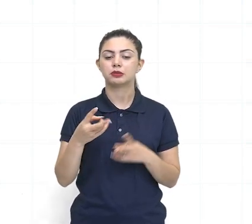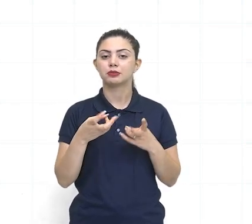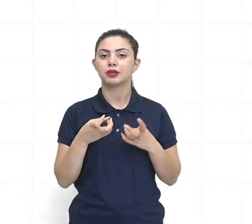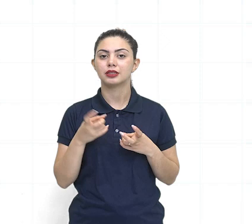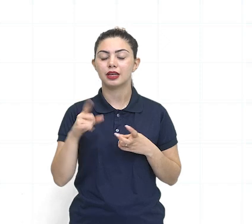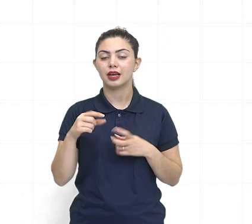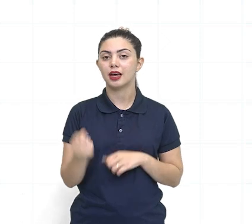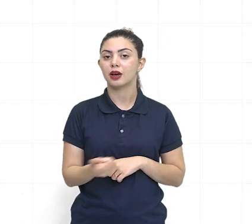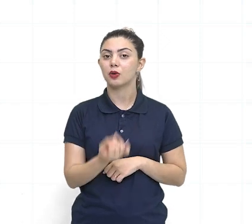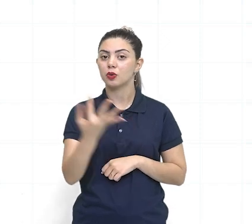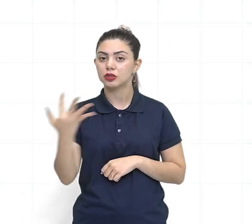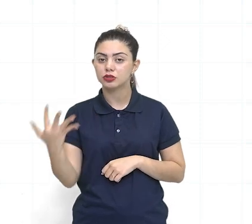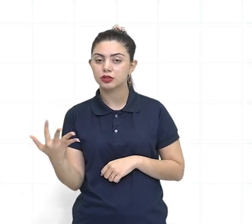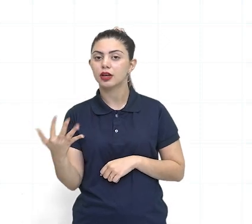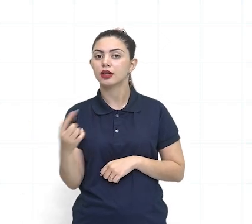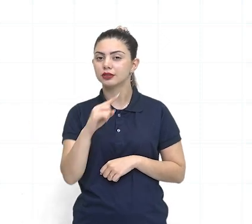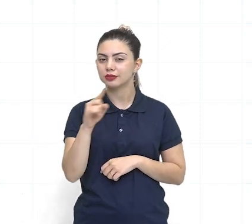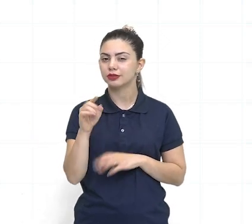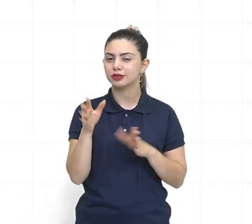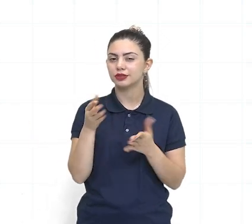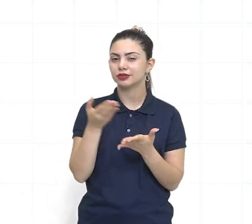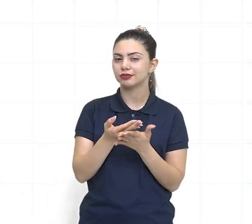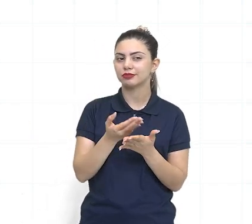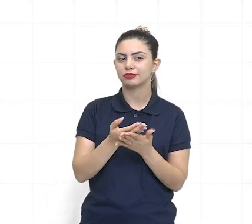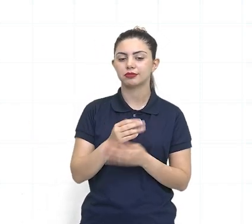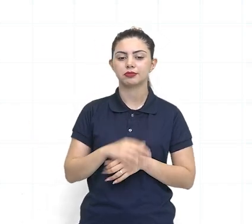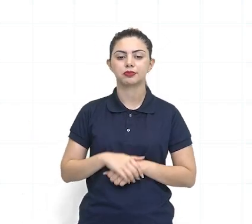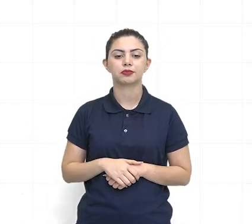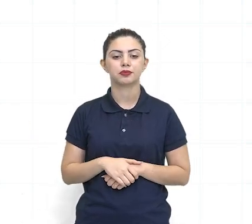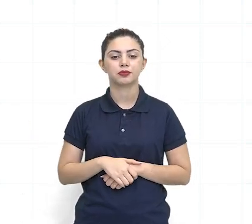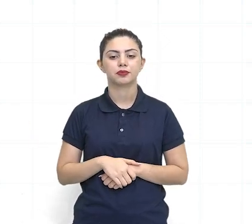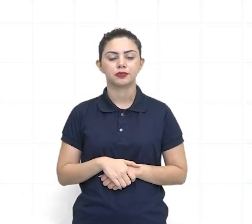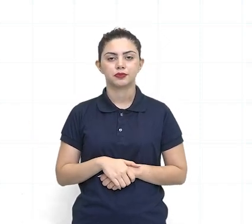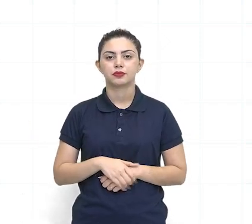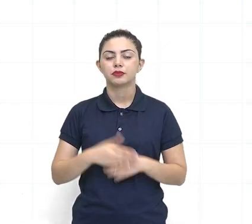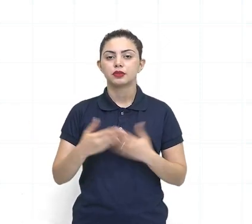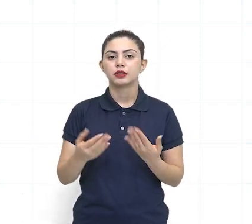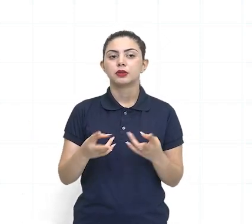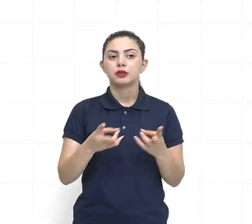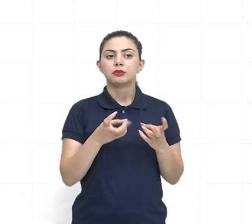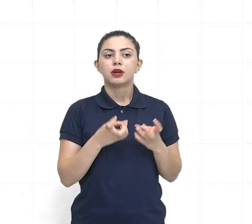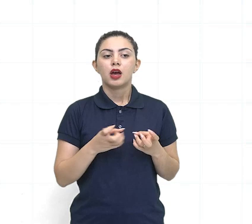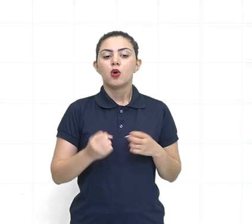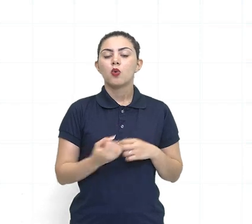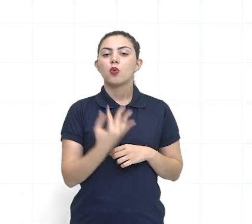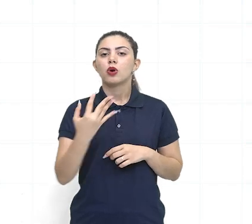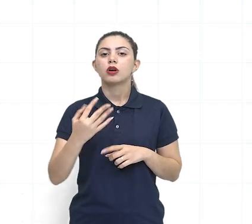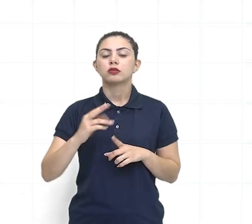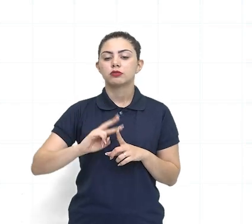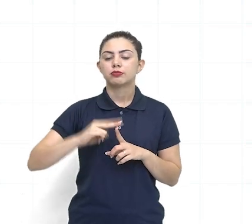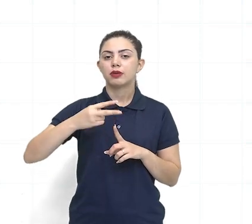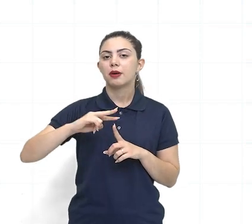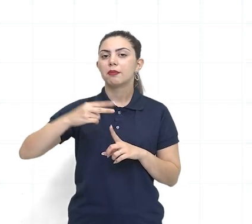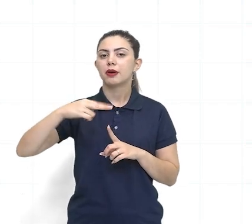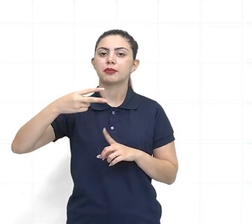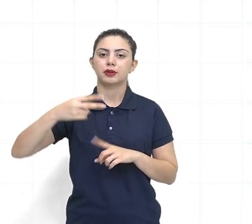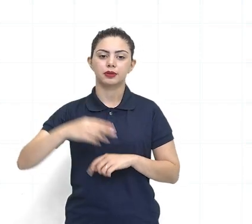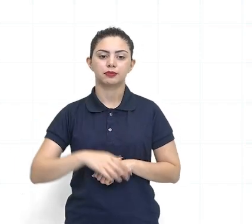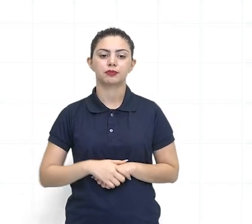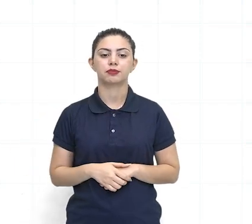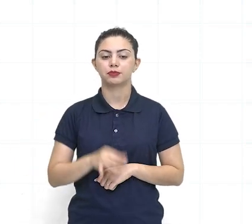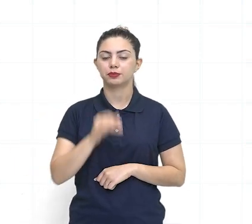torno da quantidade, isso você já percebeu. Indicando quantas vezes a quantidade foi